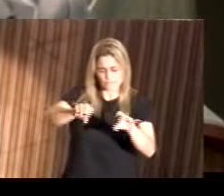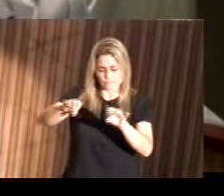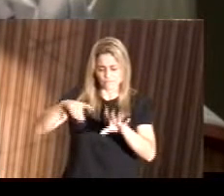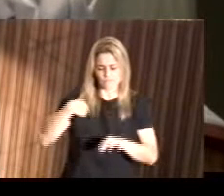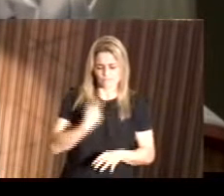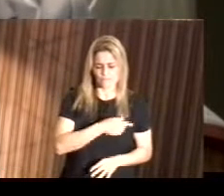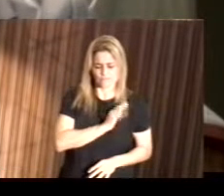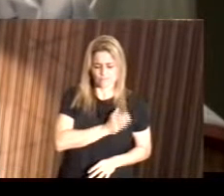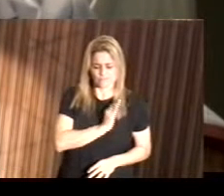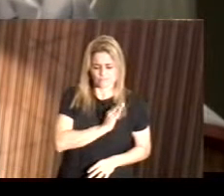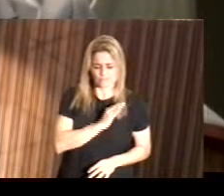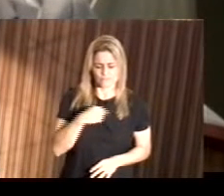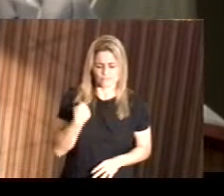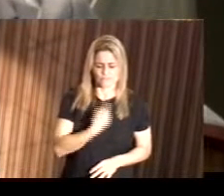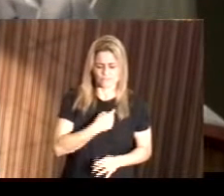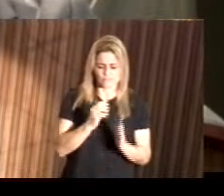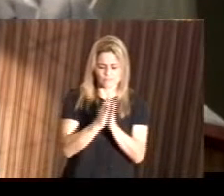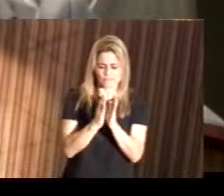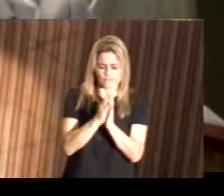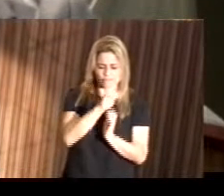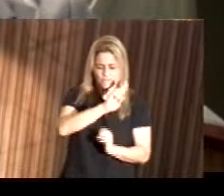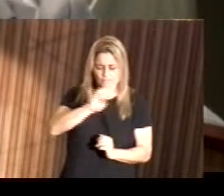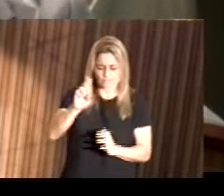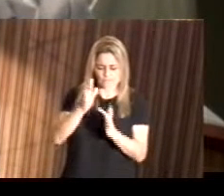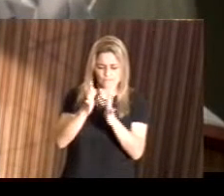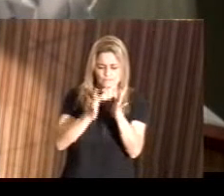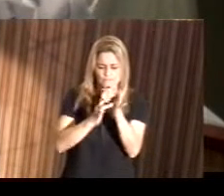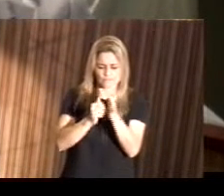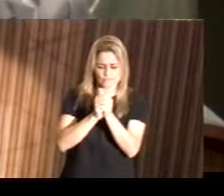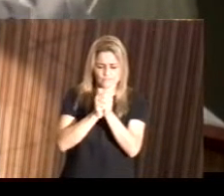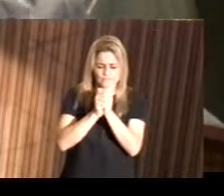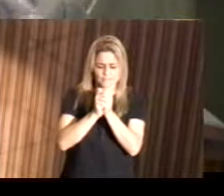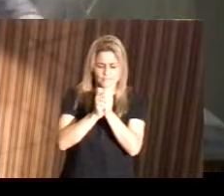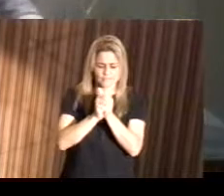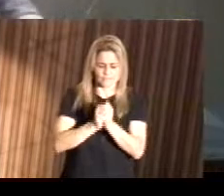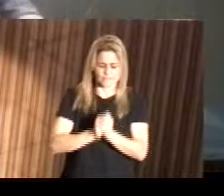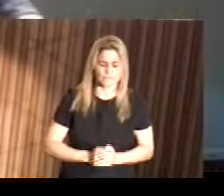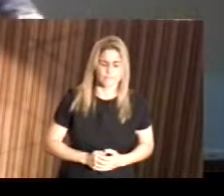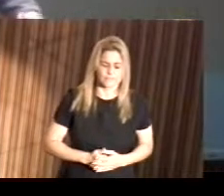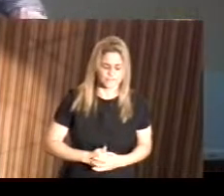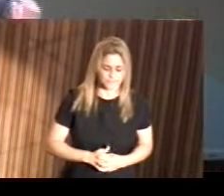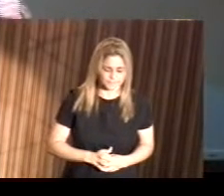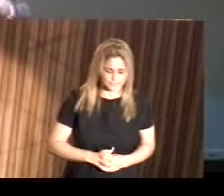que oramos em nome de Jesus. Amém e amém.